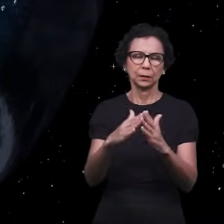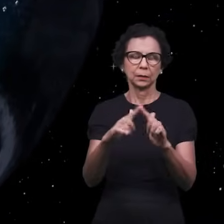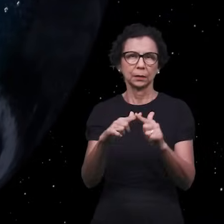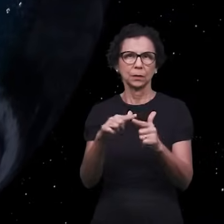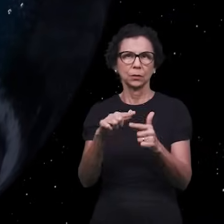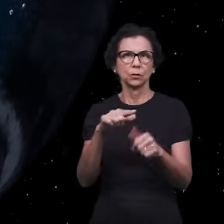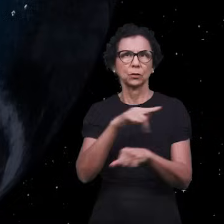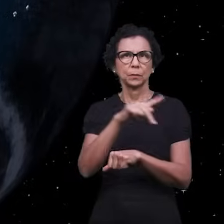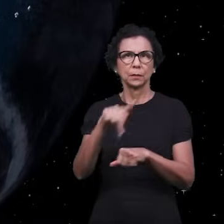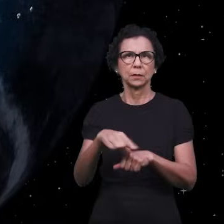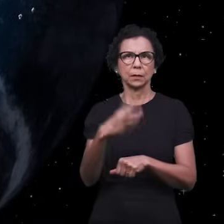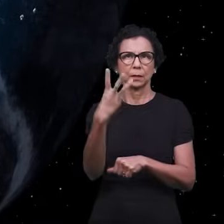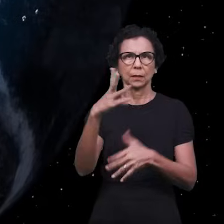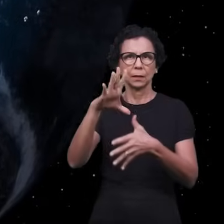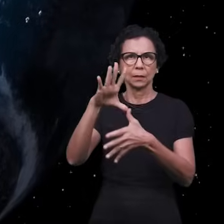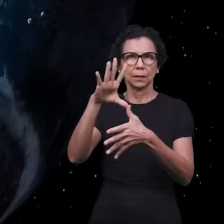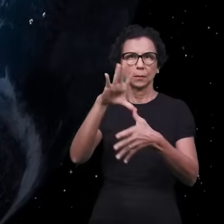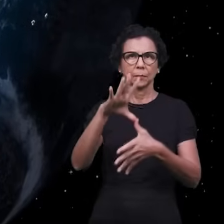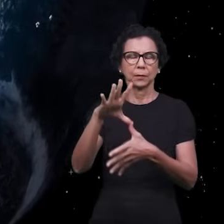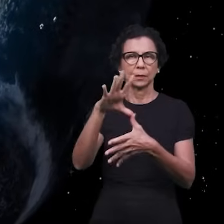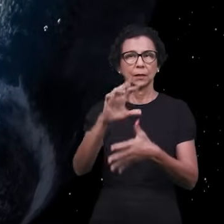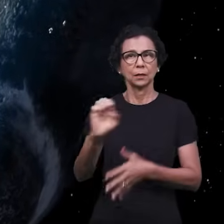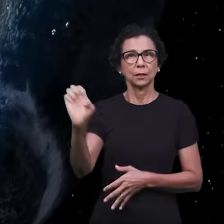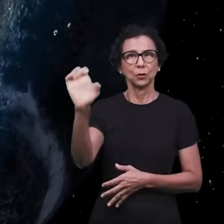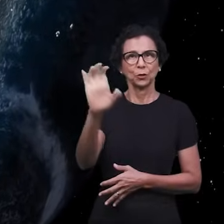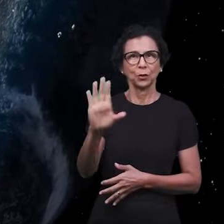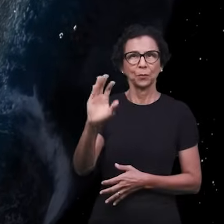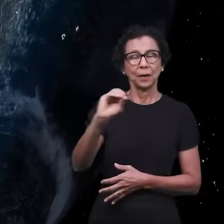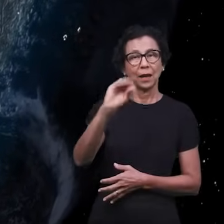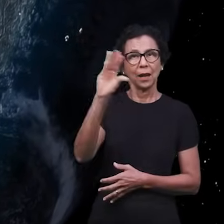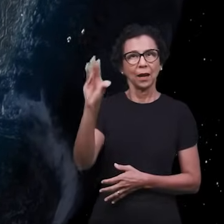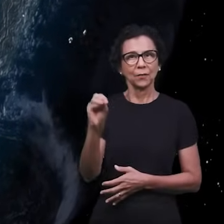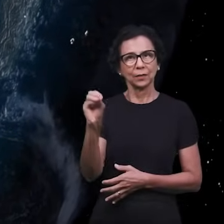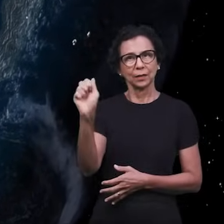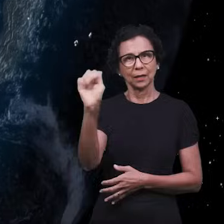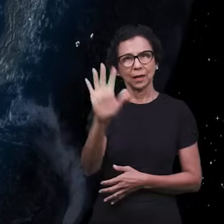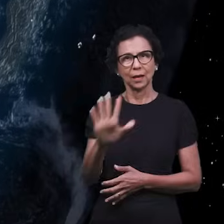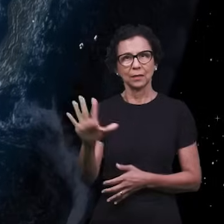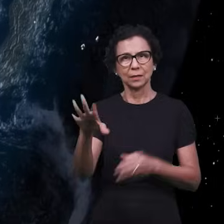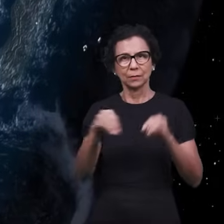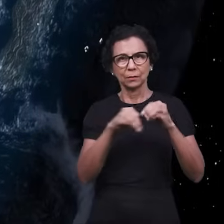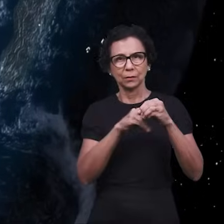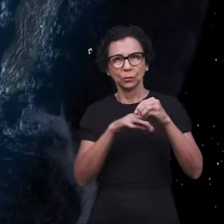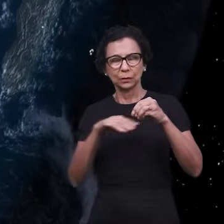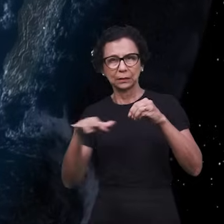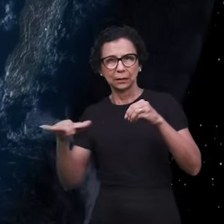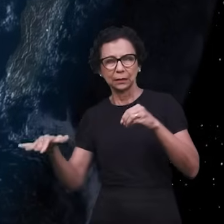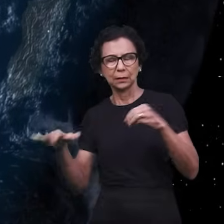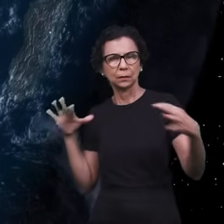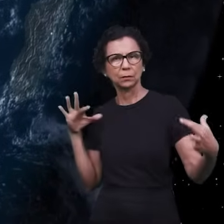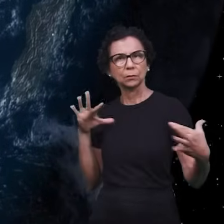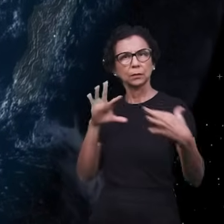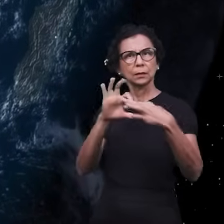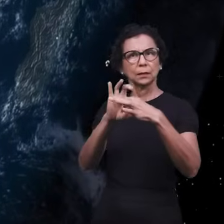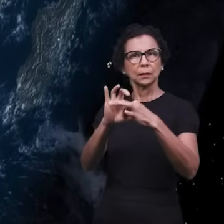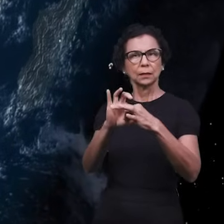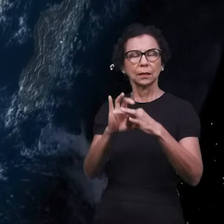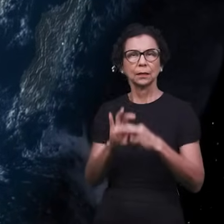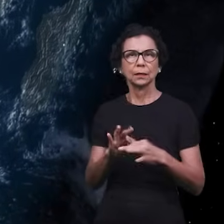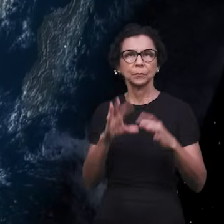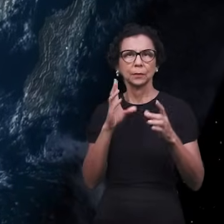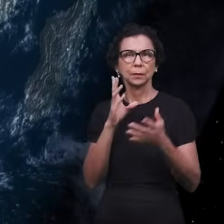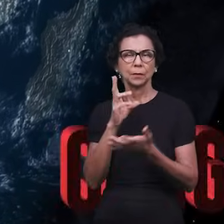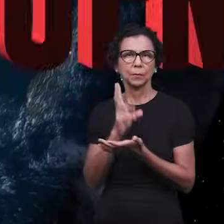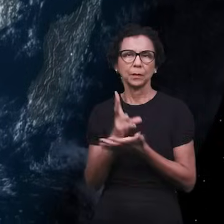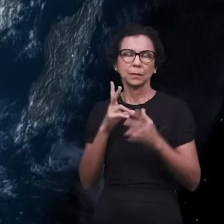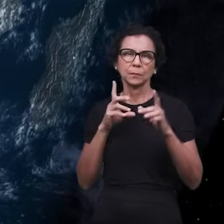nas 3 Américas, Europa, África, Ásia e Oceania, conectadas pela mesma doutrina, pela